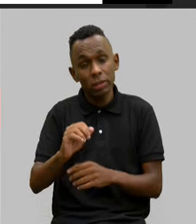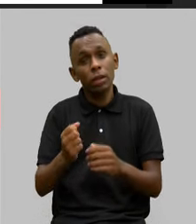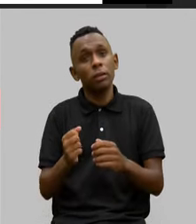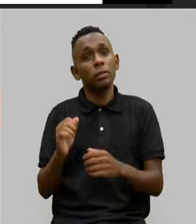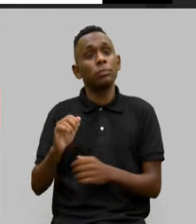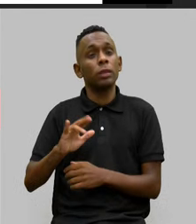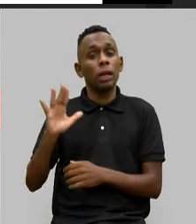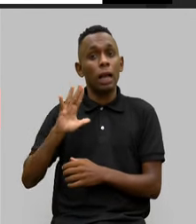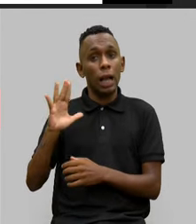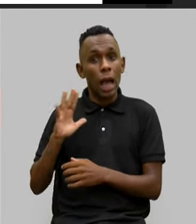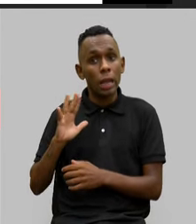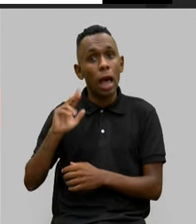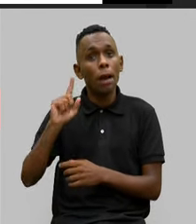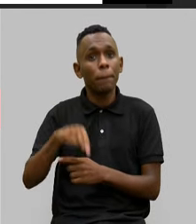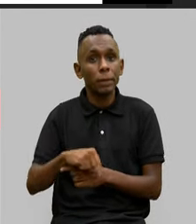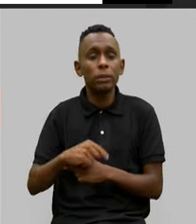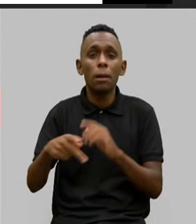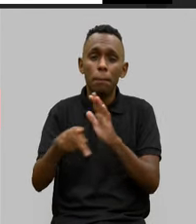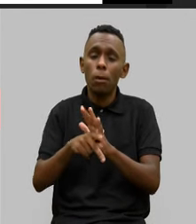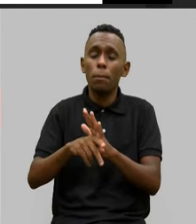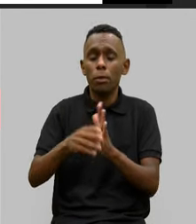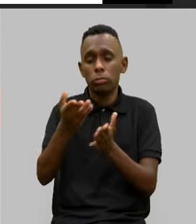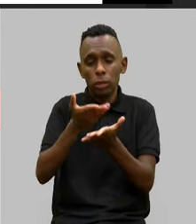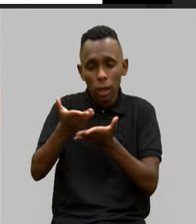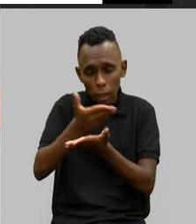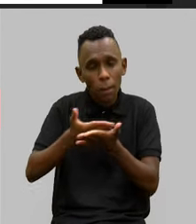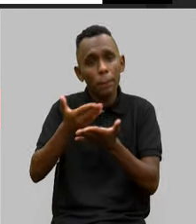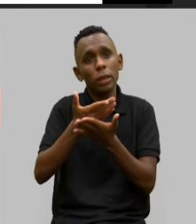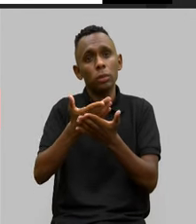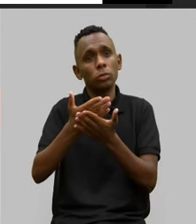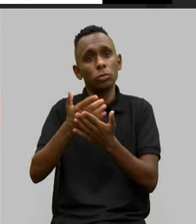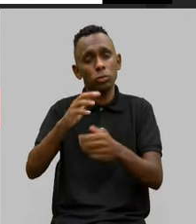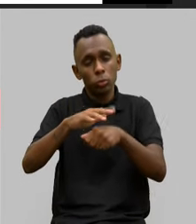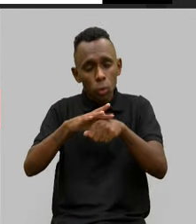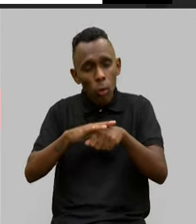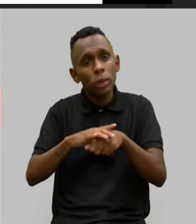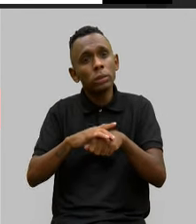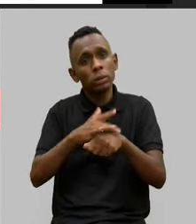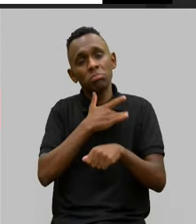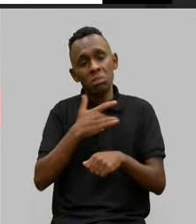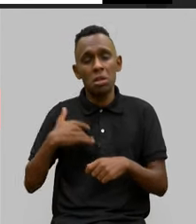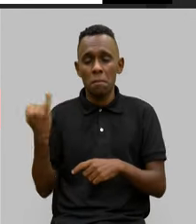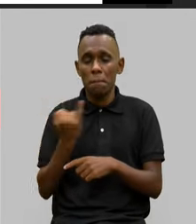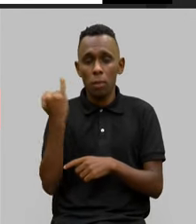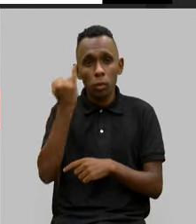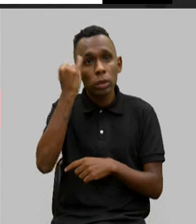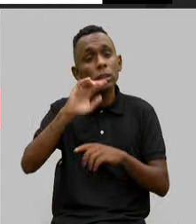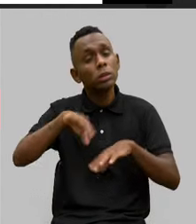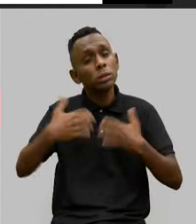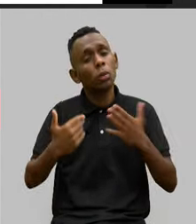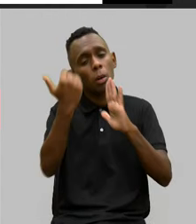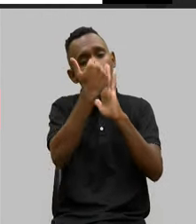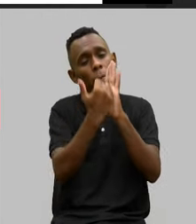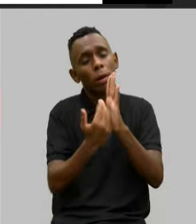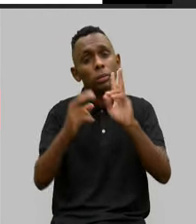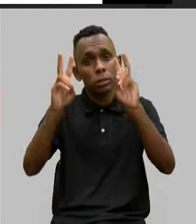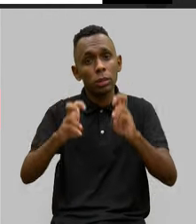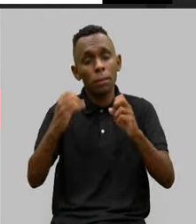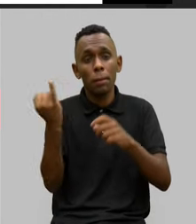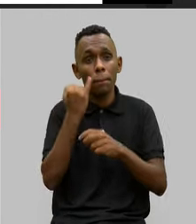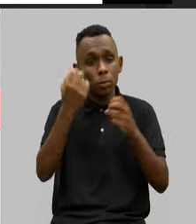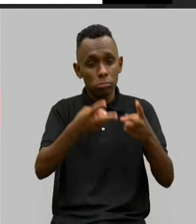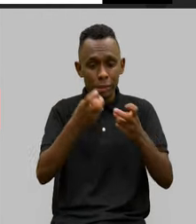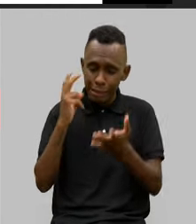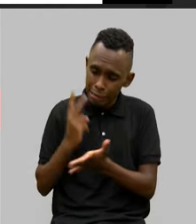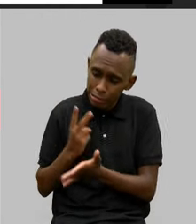é um vegetal com propriedades medicinais e assim deve ser tratada eh e esses apontamentos eles devem ser observados em todos os